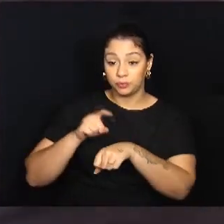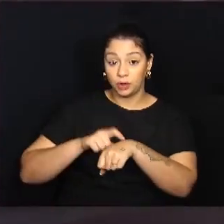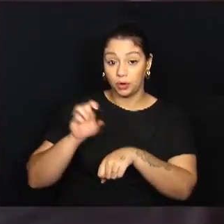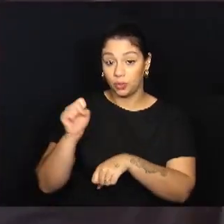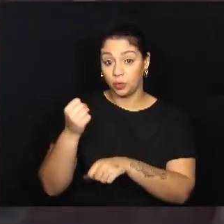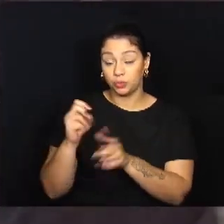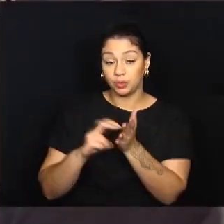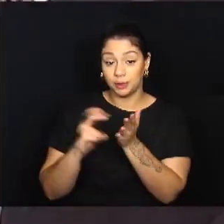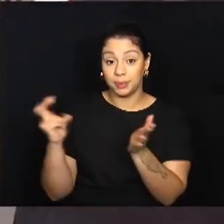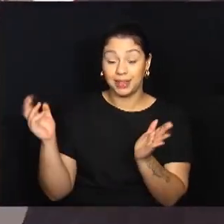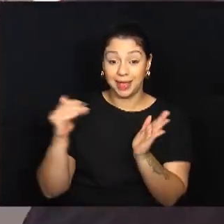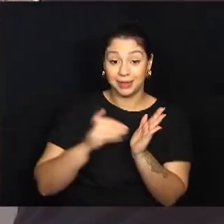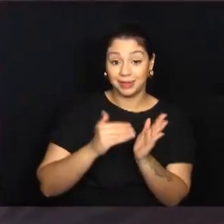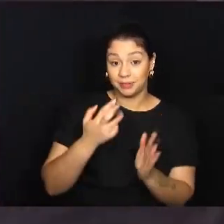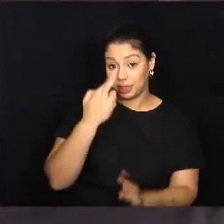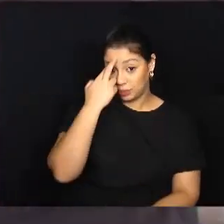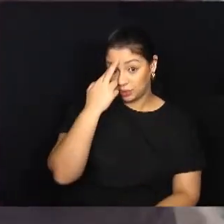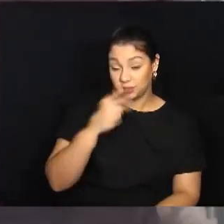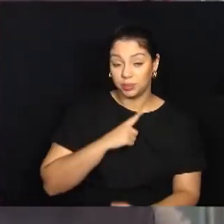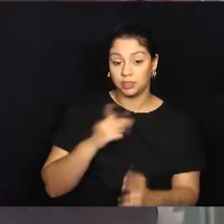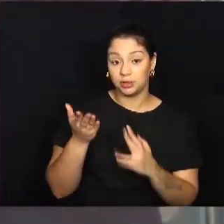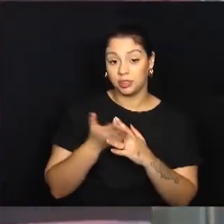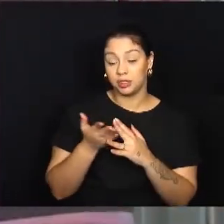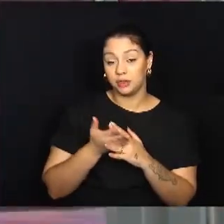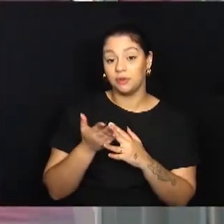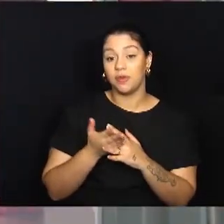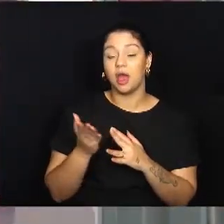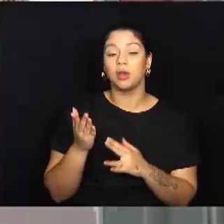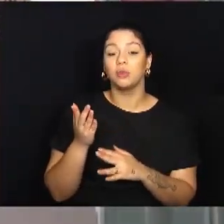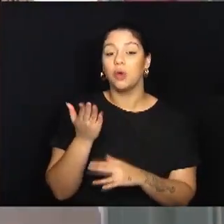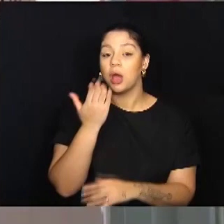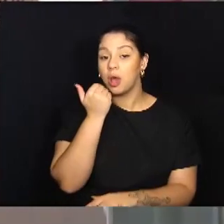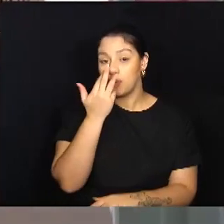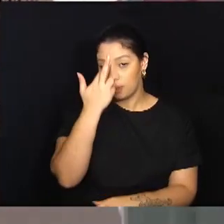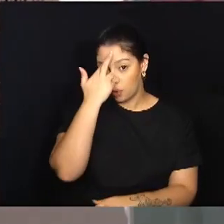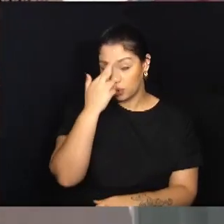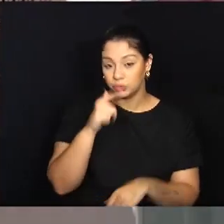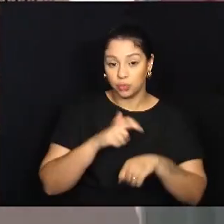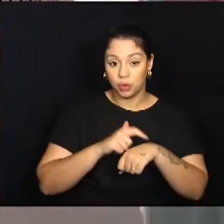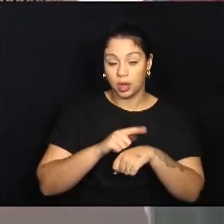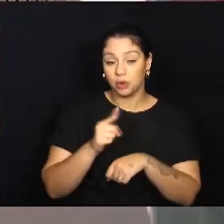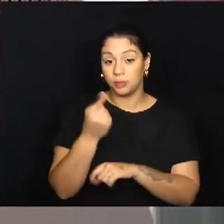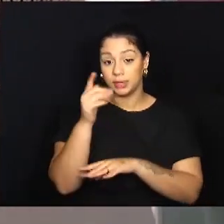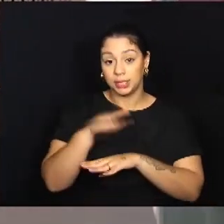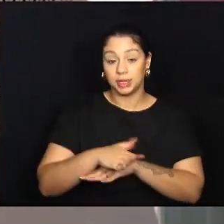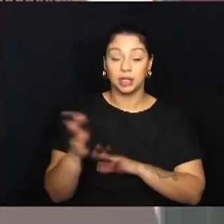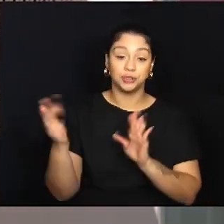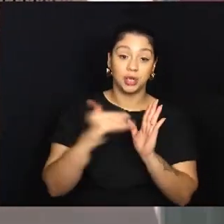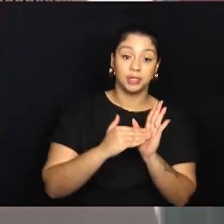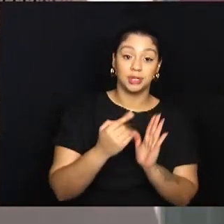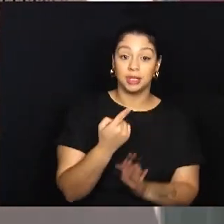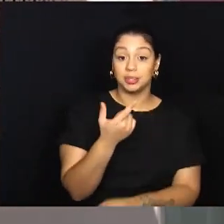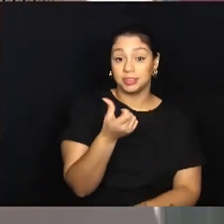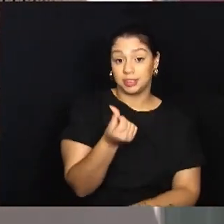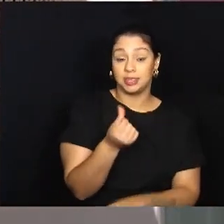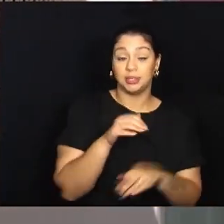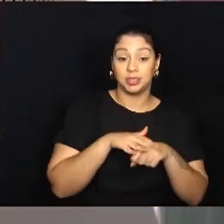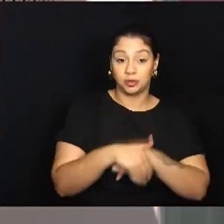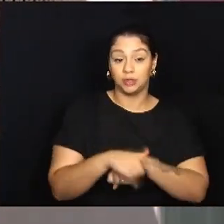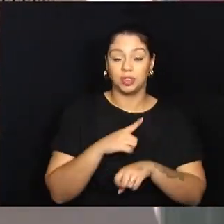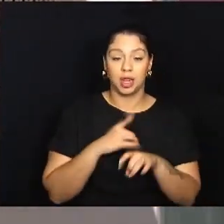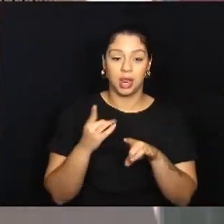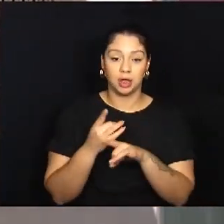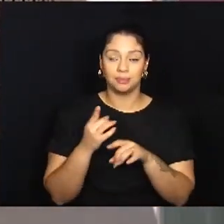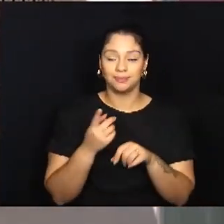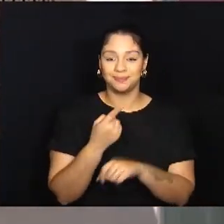até o meio-dia, um intervalo para o almoço até 1h, retorna 1h às 13 e vai até às 16 horas, onde encerra o serviço daquele dia.